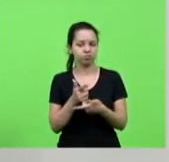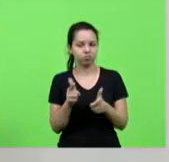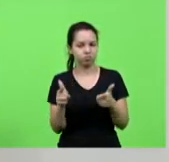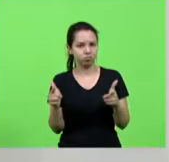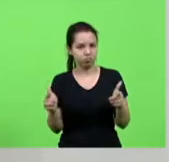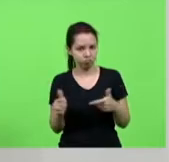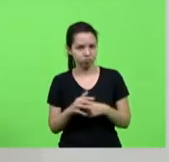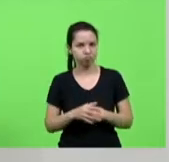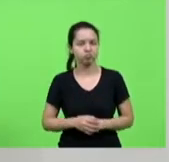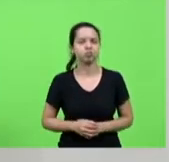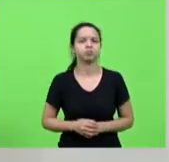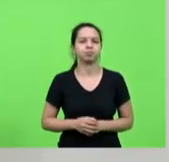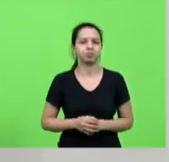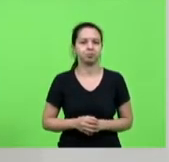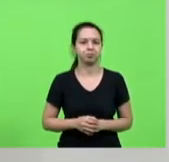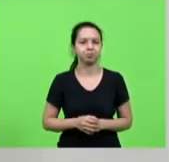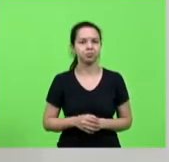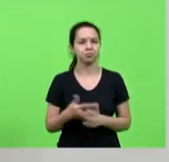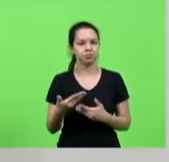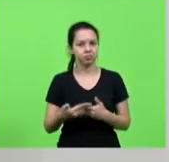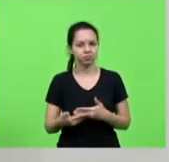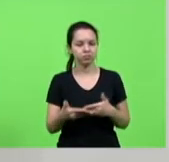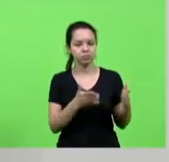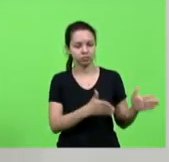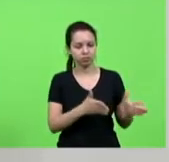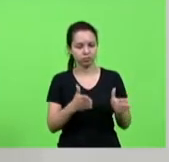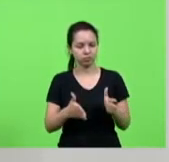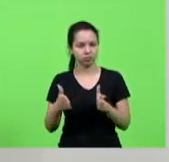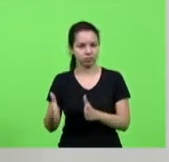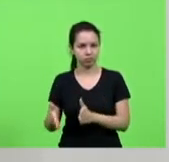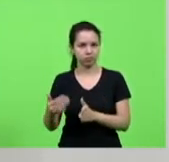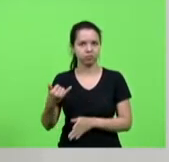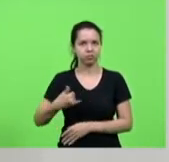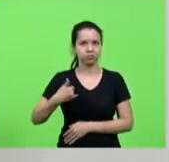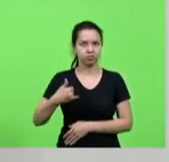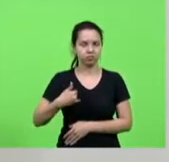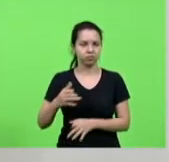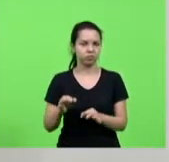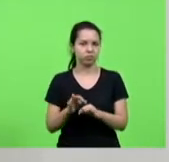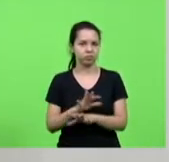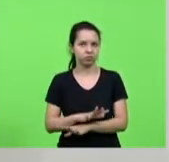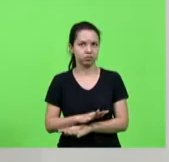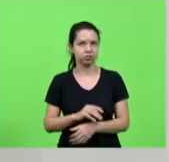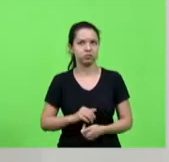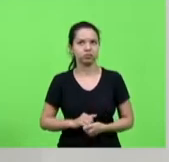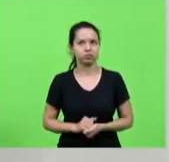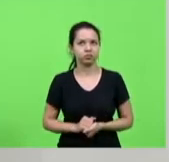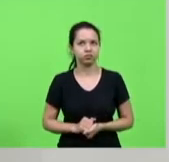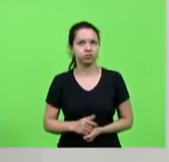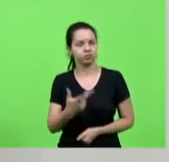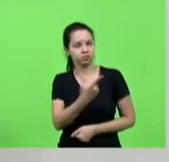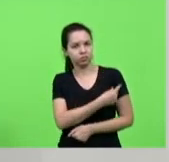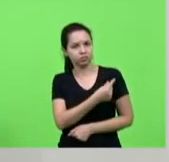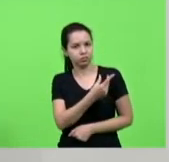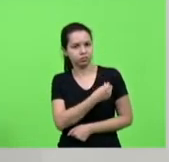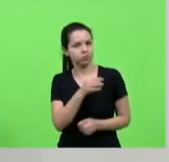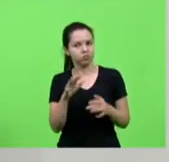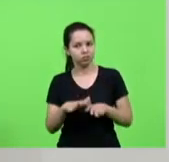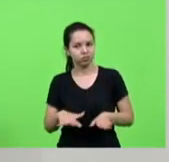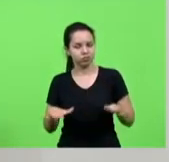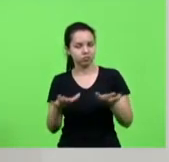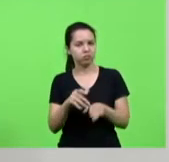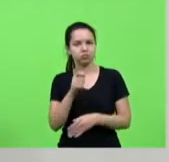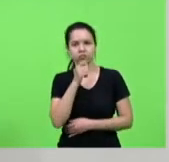a atender por faixas etárias apenas. Mas enquanto a vacina não chega a todos, o distanciamento